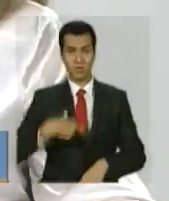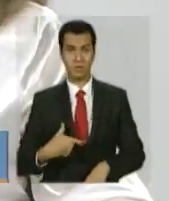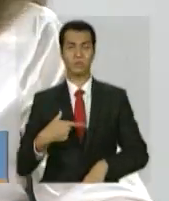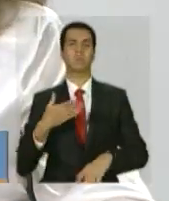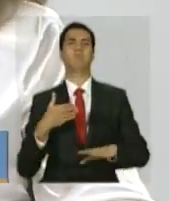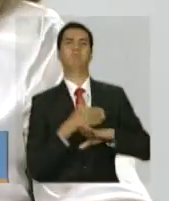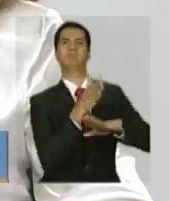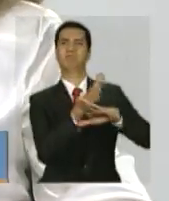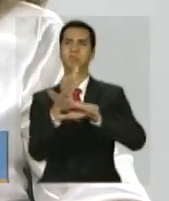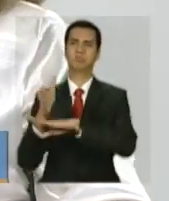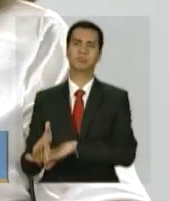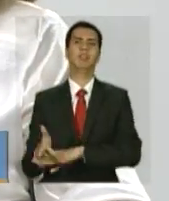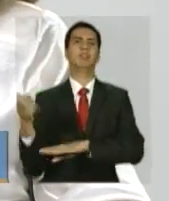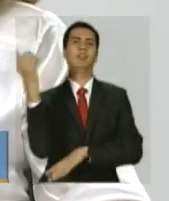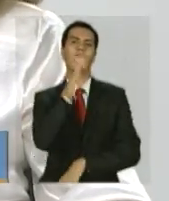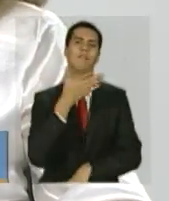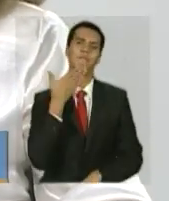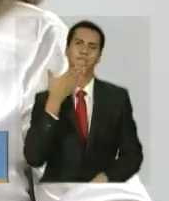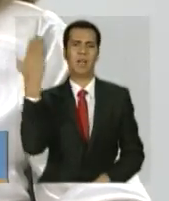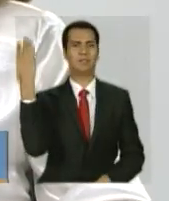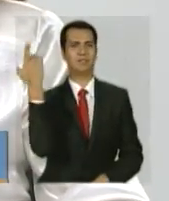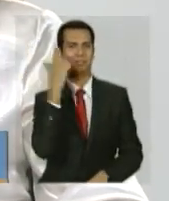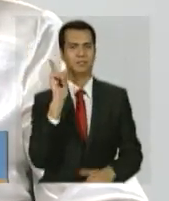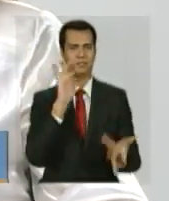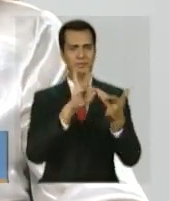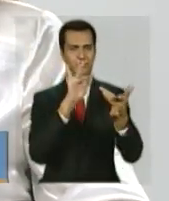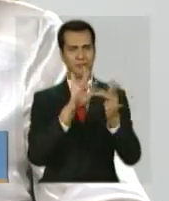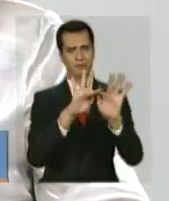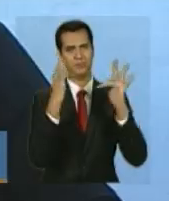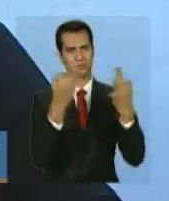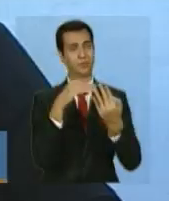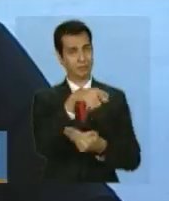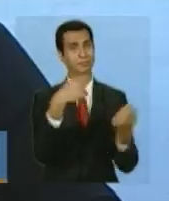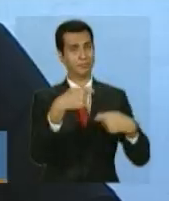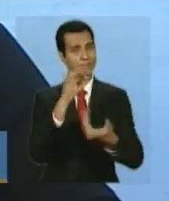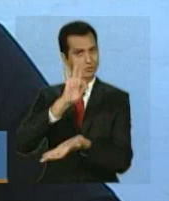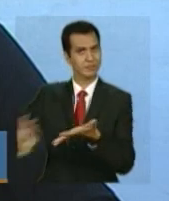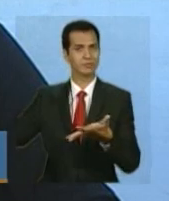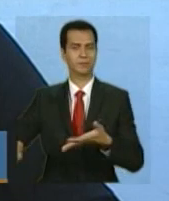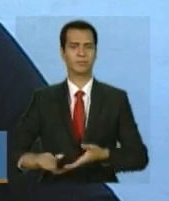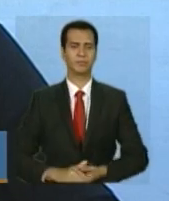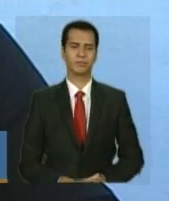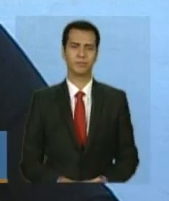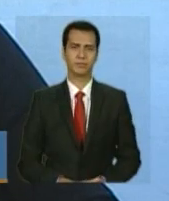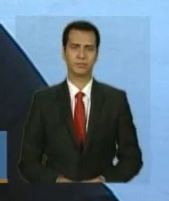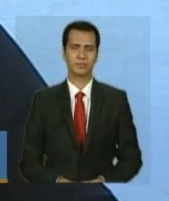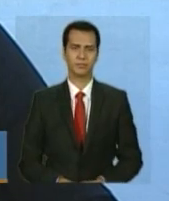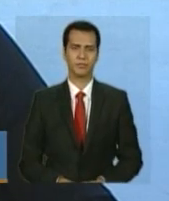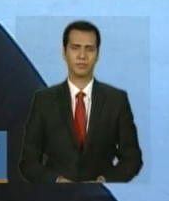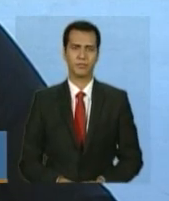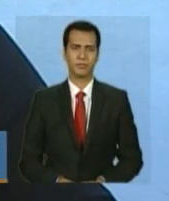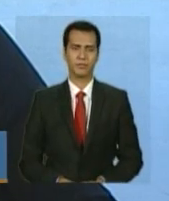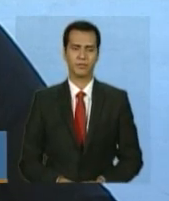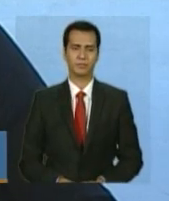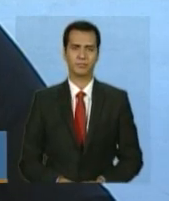ele consiga chegar até essa família que realmente precisa ser incluída no cadastro. Deus Crede, aí